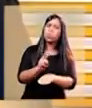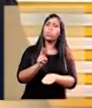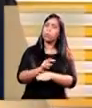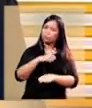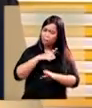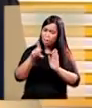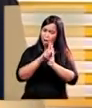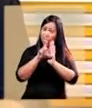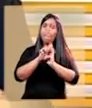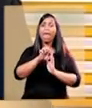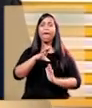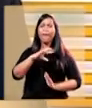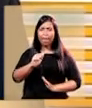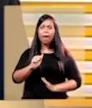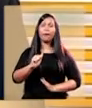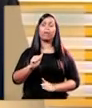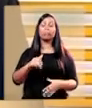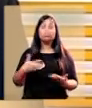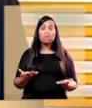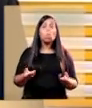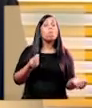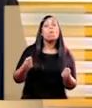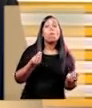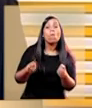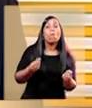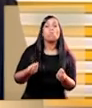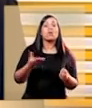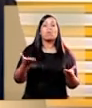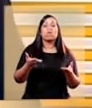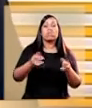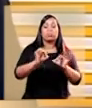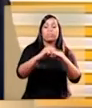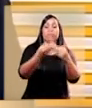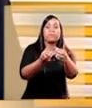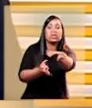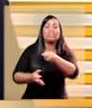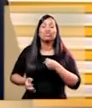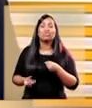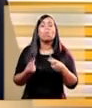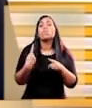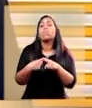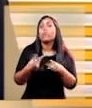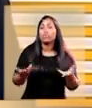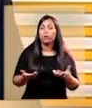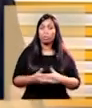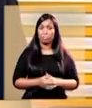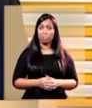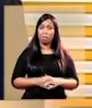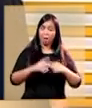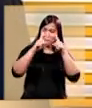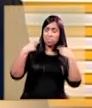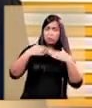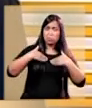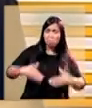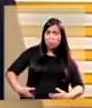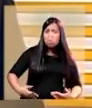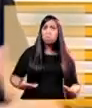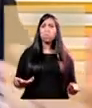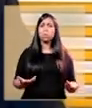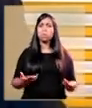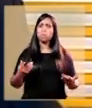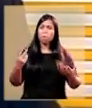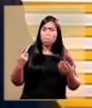toda uma legislação, né? Por que elas chegaram ao ponto de ser retiradas das suas famílias? É a violência física?